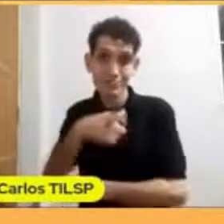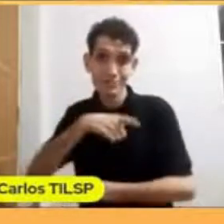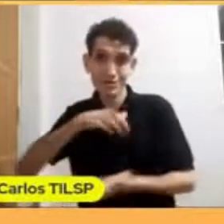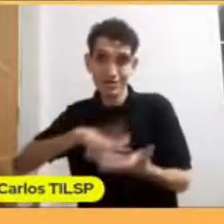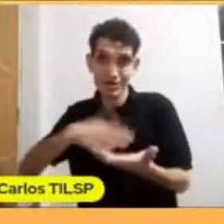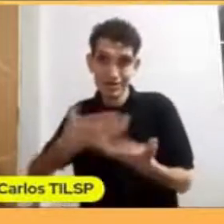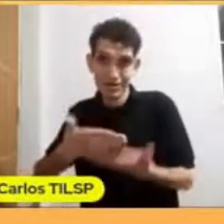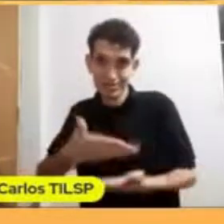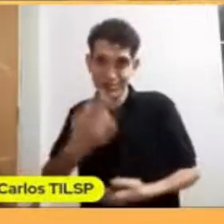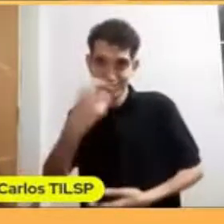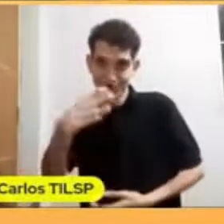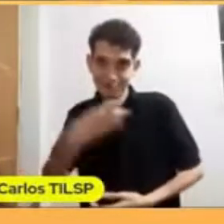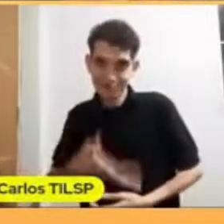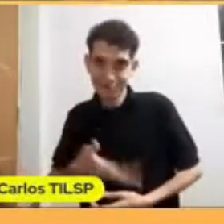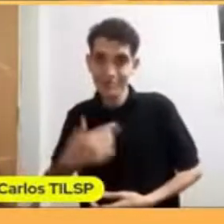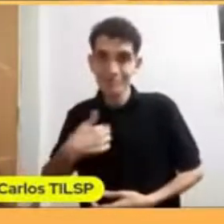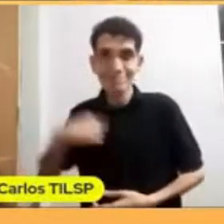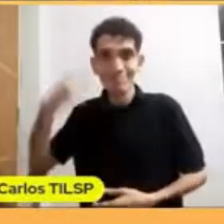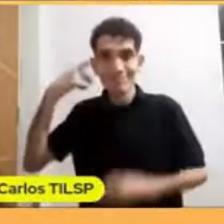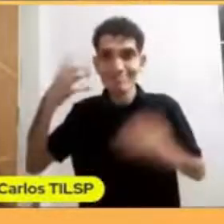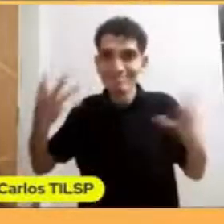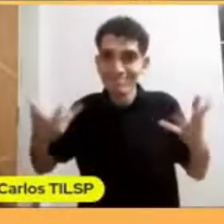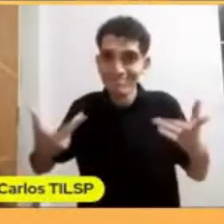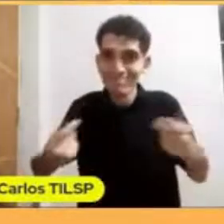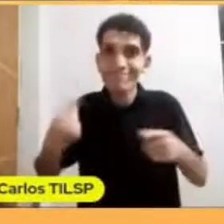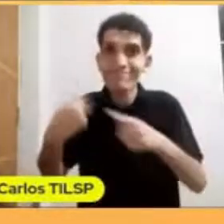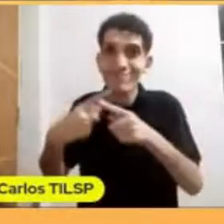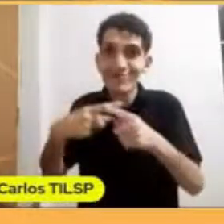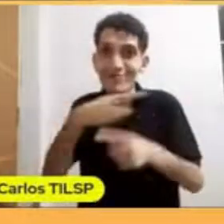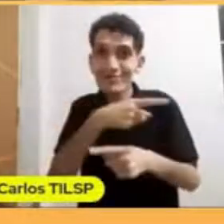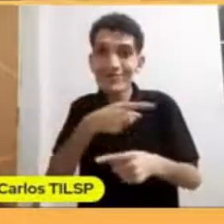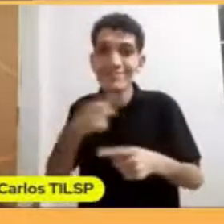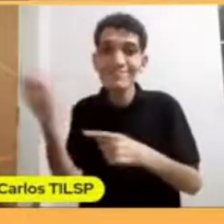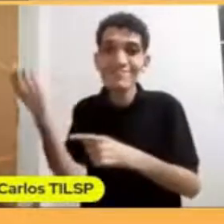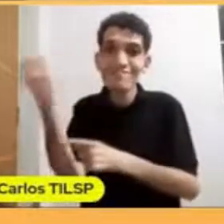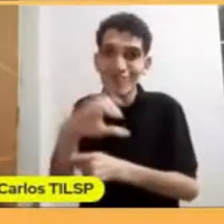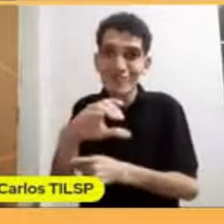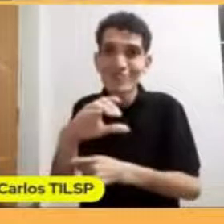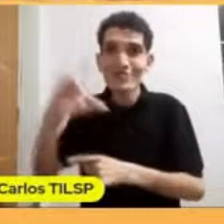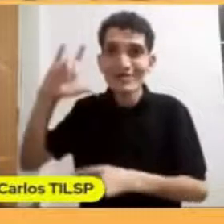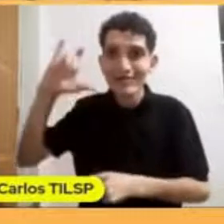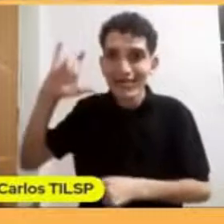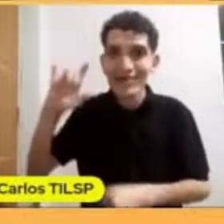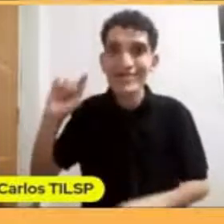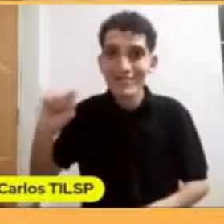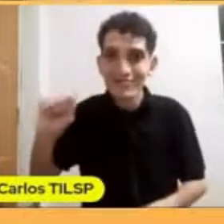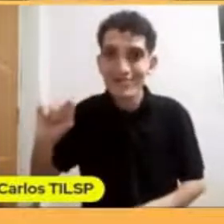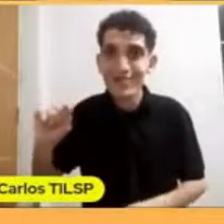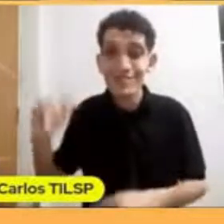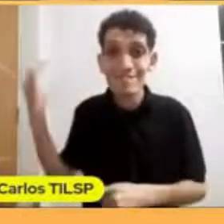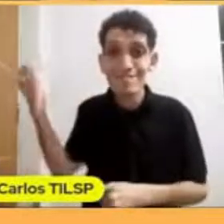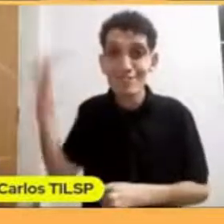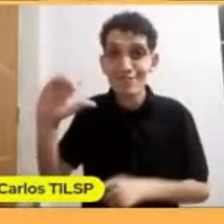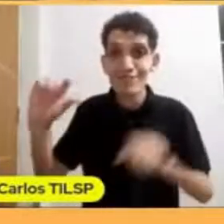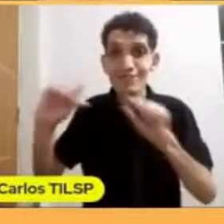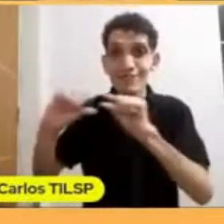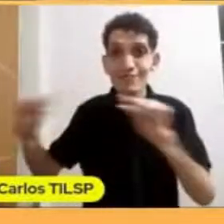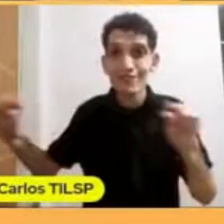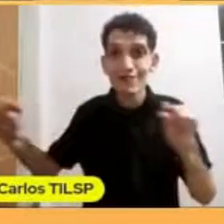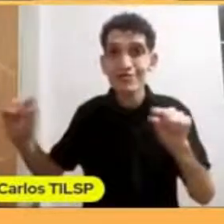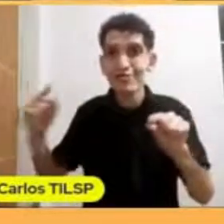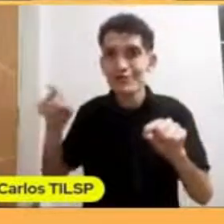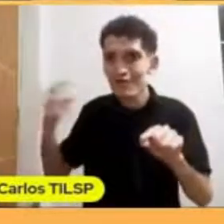aqui. Eu achei legal, Carlos, que você colocou lá no Instagram dele. Ele colocou: vocês já